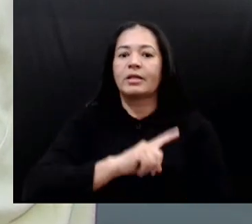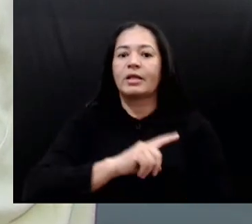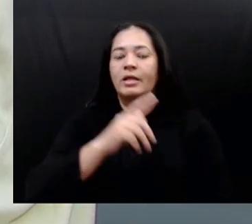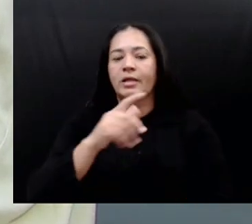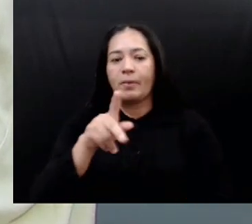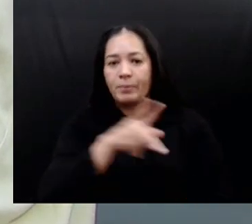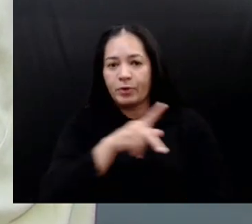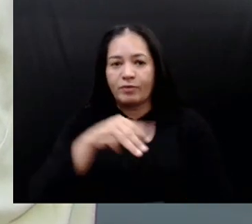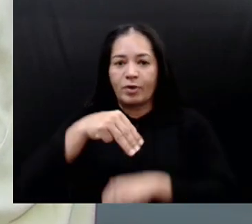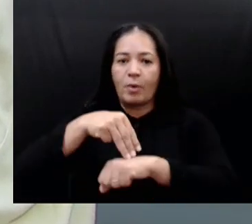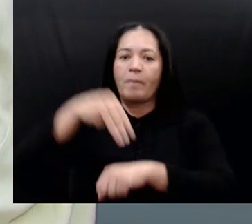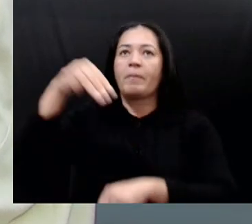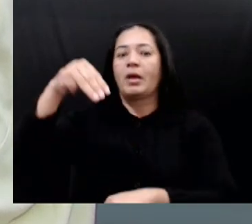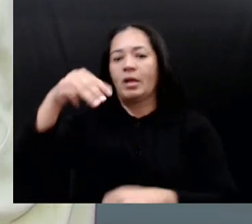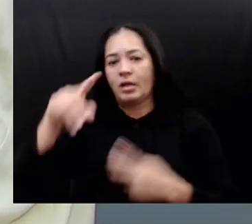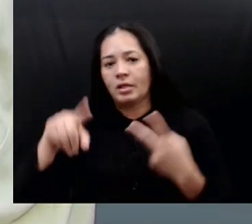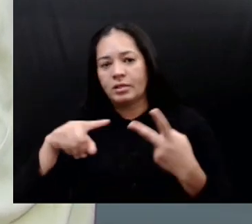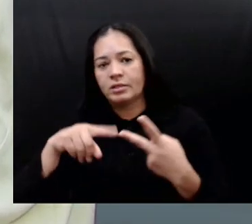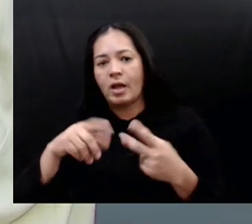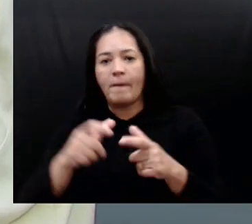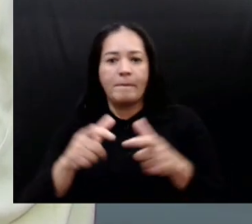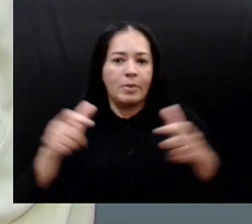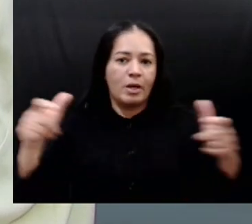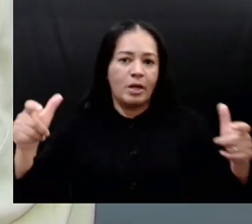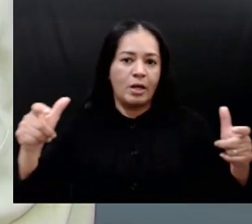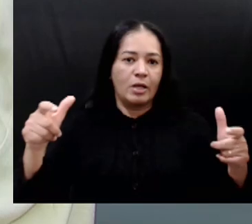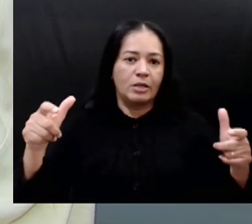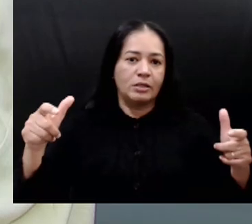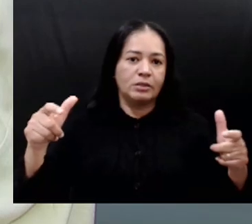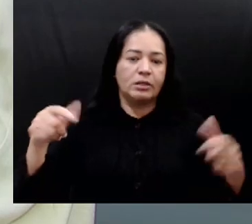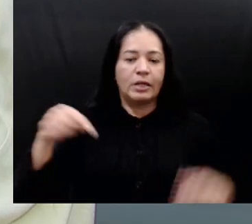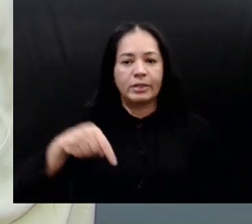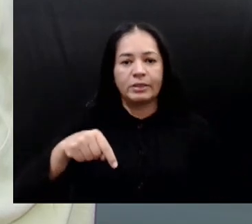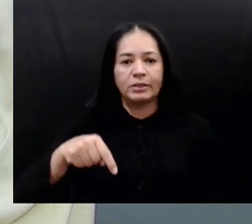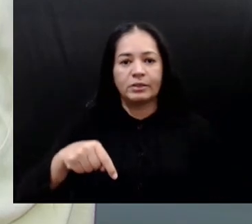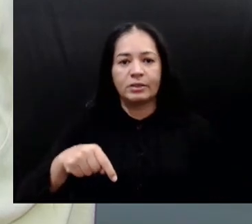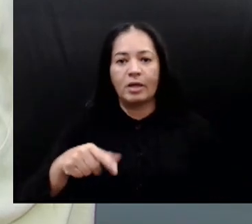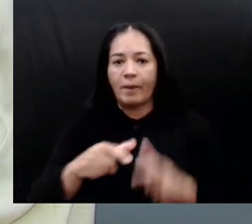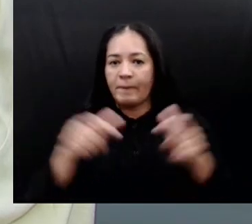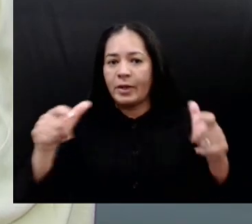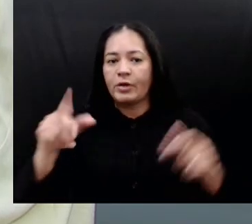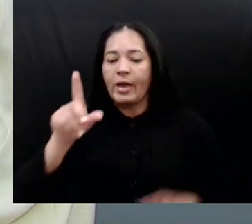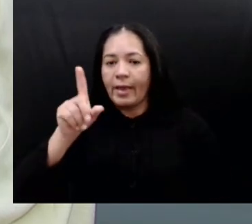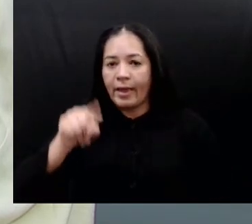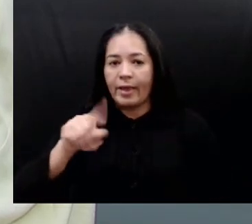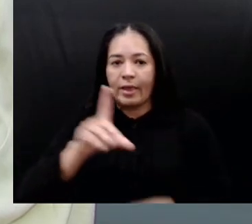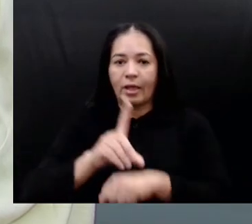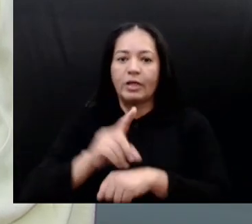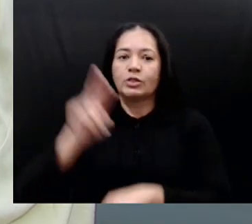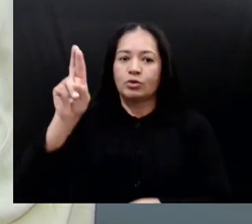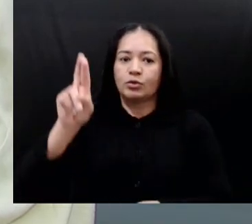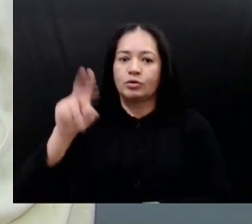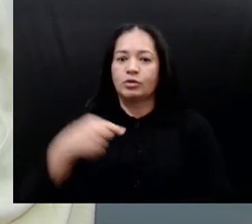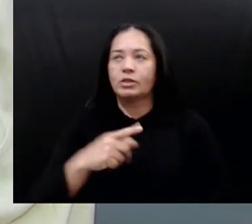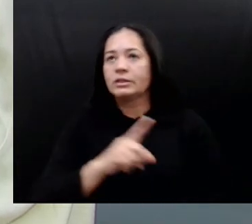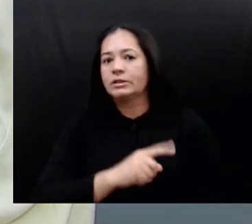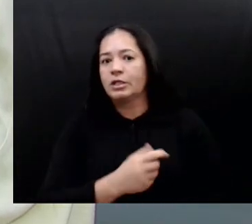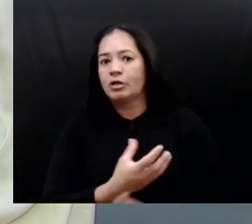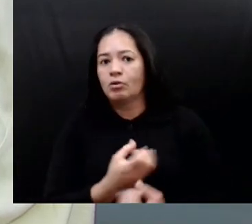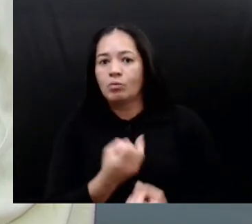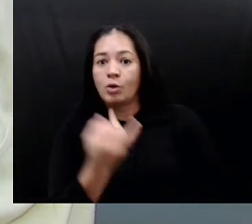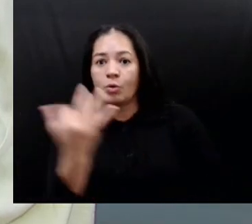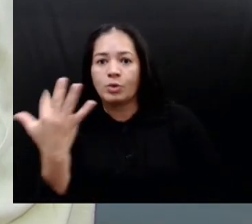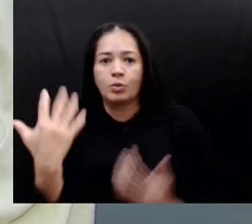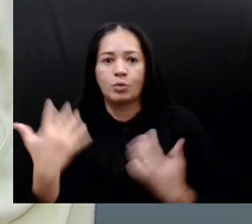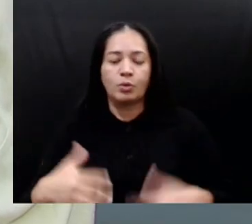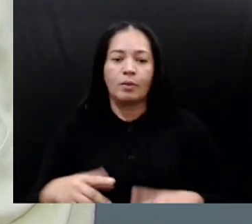né? A maioria dos nossos docentes aqui, a maioria é doutor, a gente tem um grande número de doutores aqui, mas